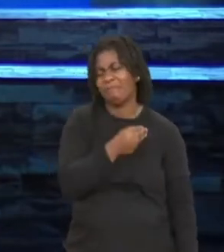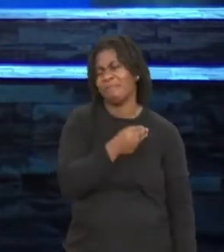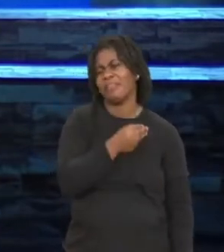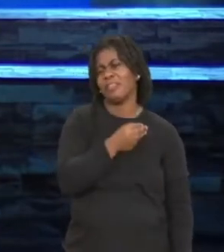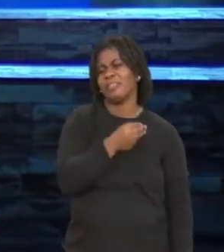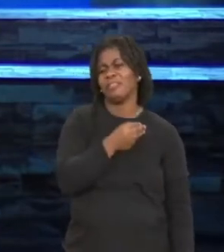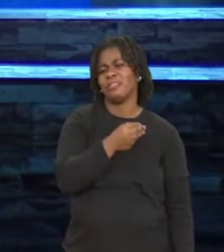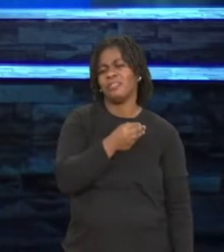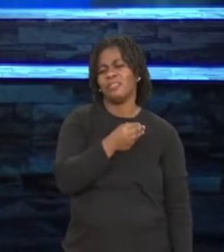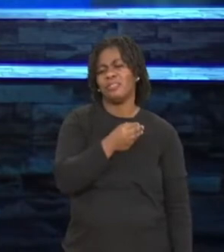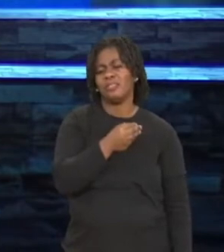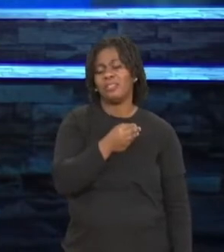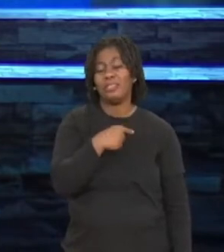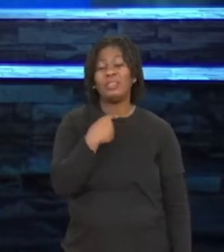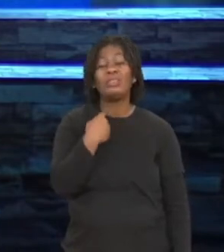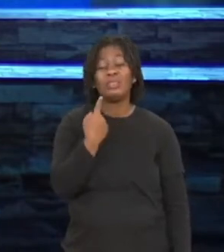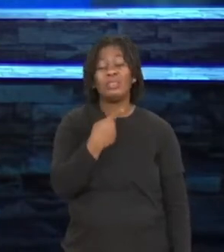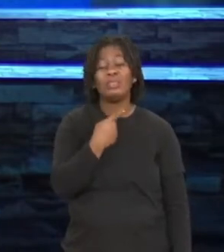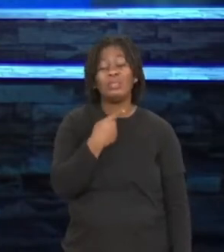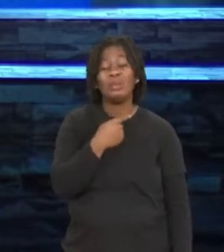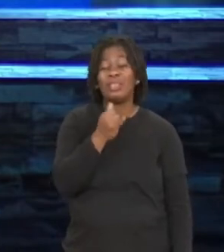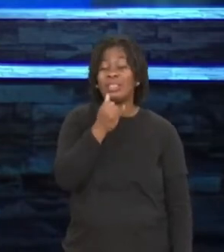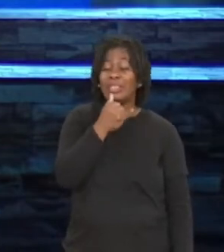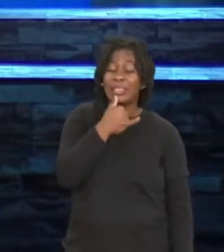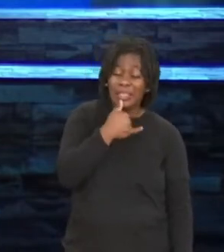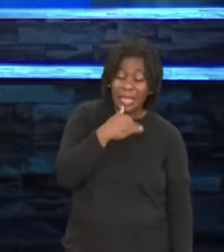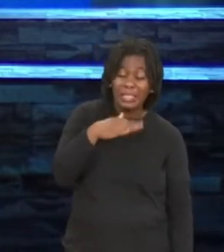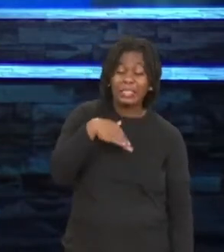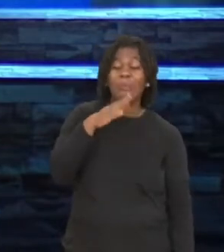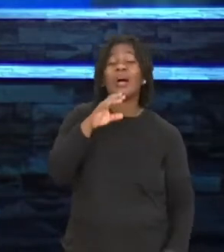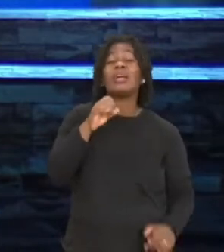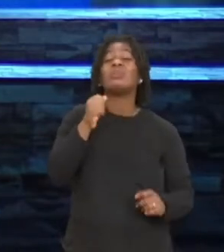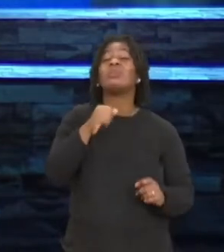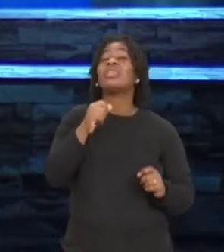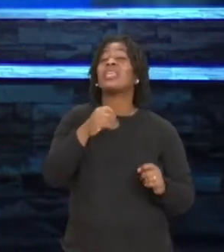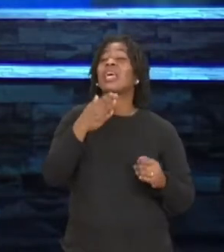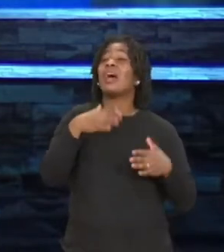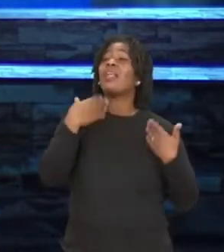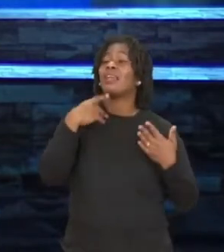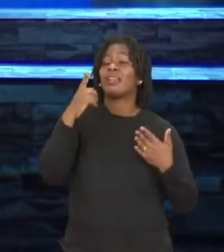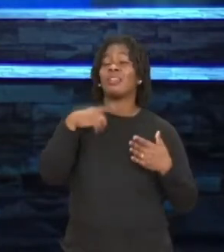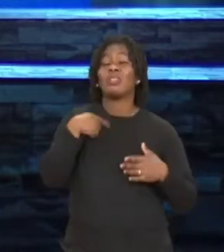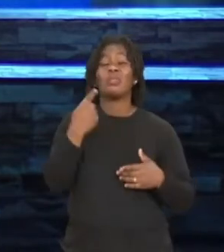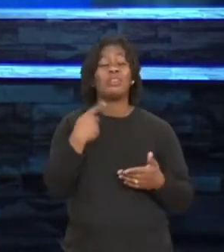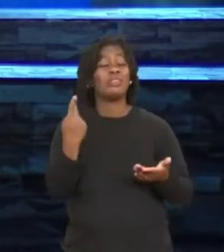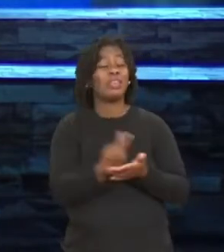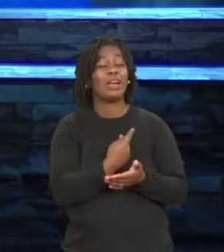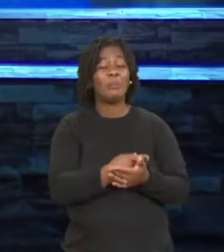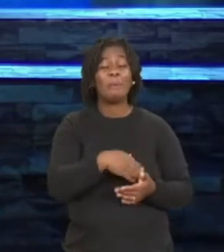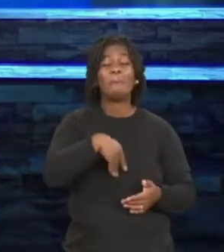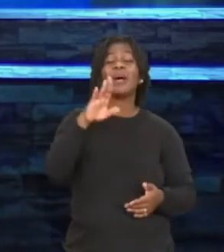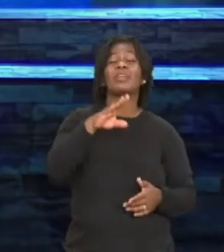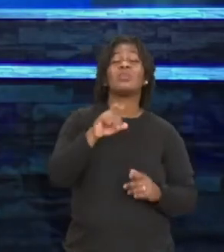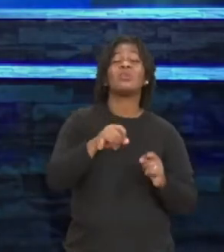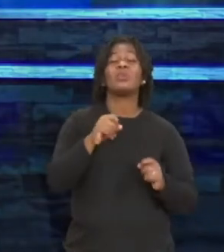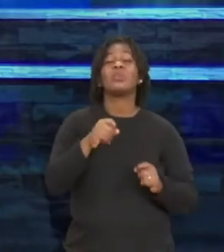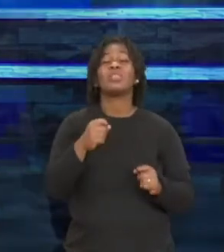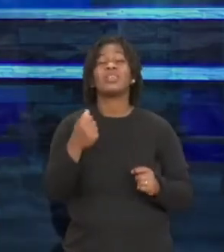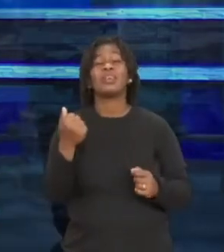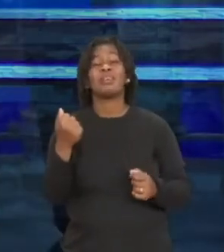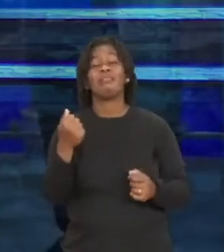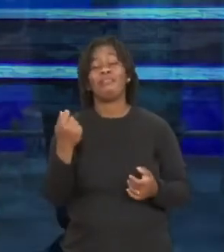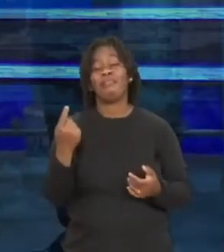A gente te entristece mais do que te alegra. A gente erra mais do que acerta.